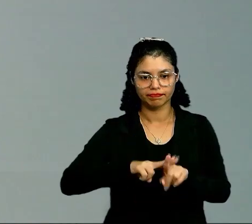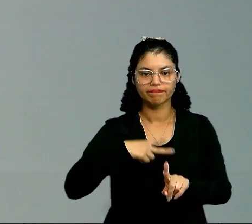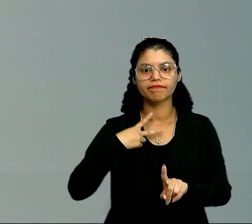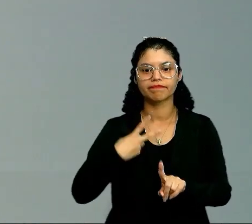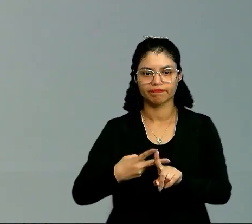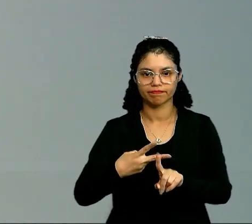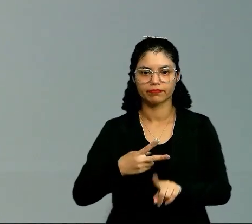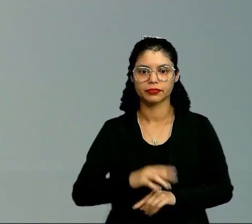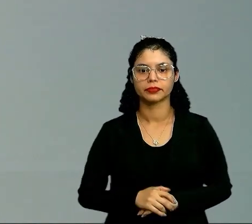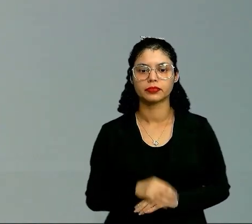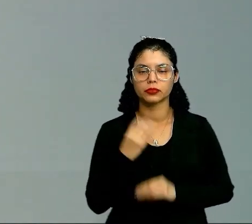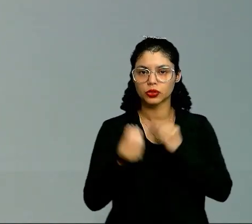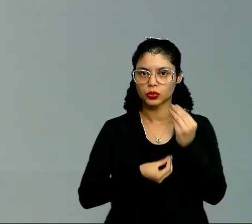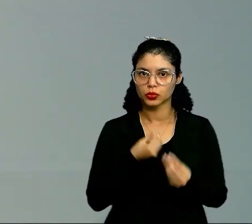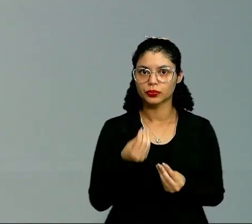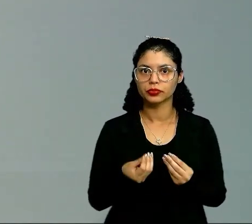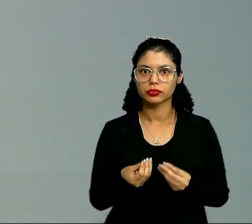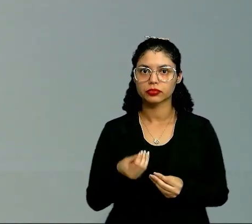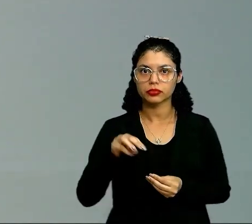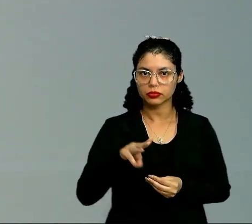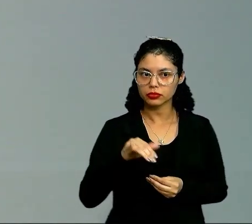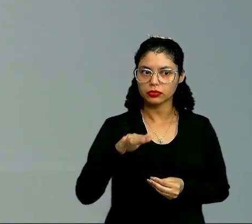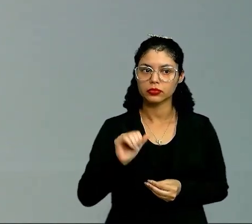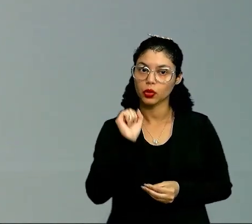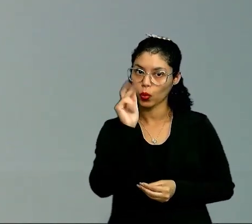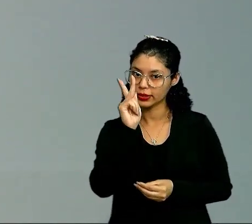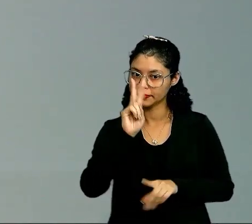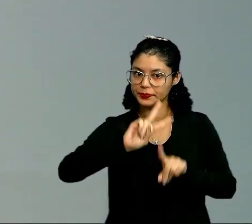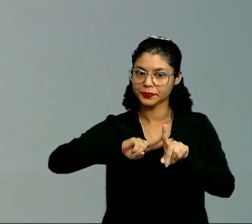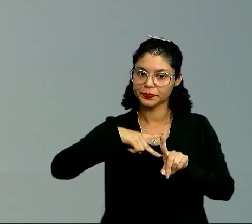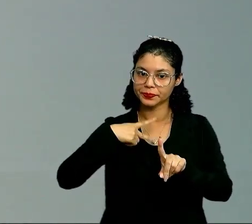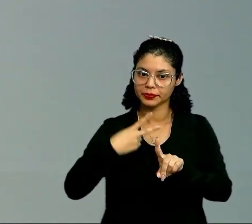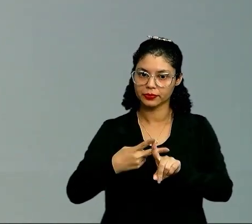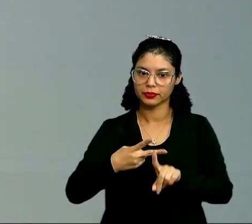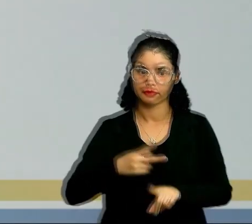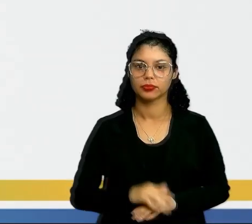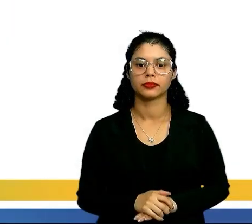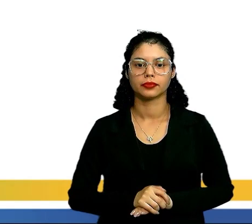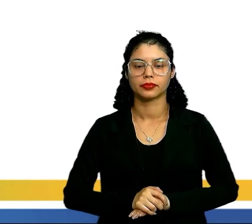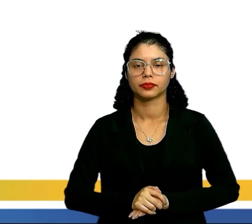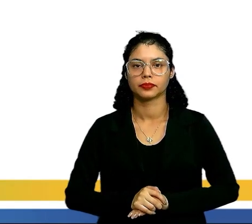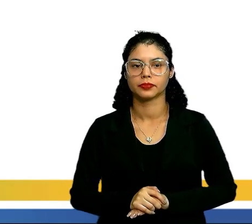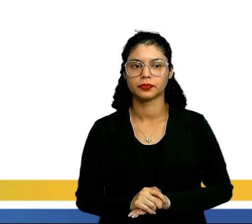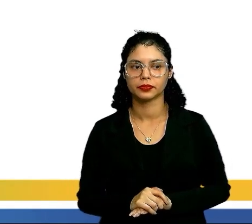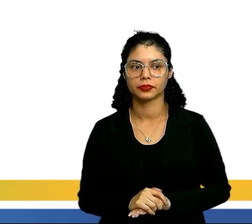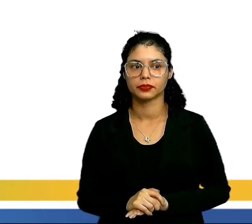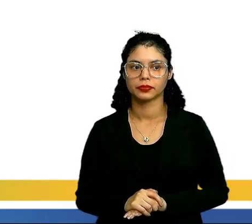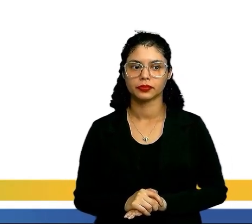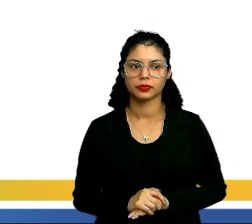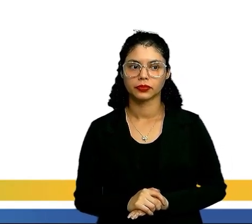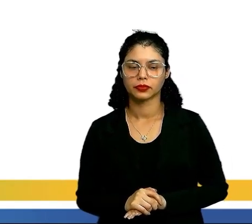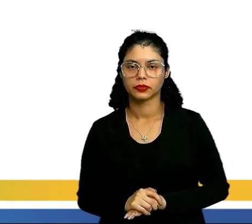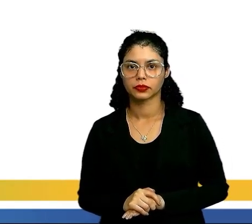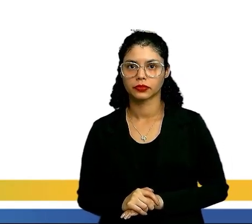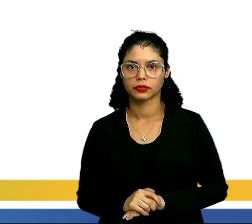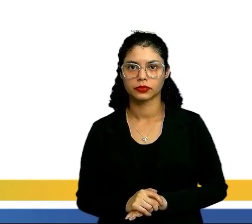dobrar. É como se fosse no meio, tá bom? Então ele dobra. Então vamos lá.